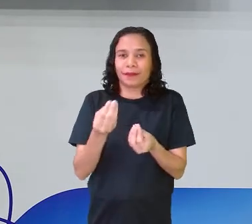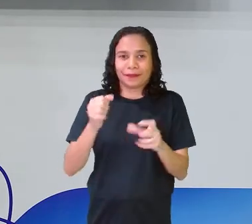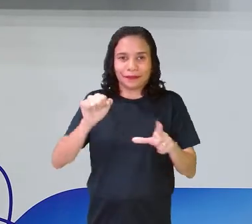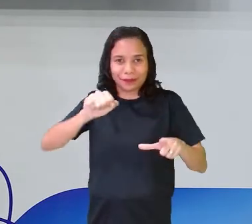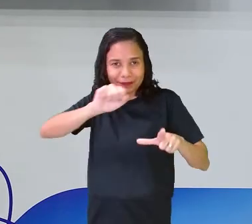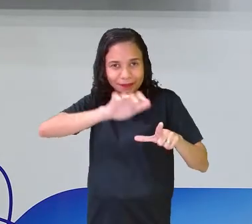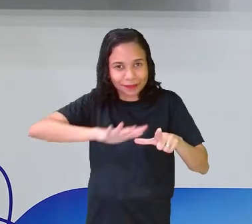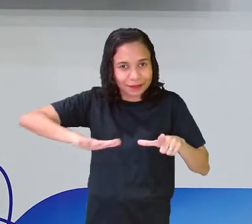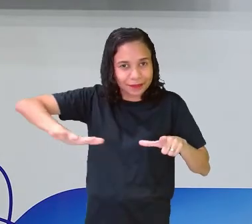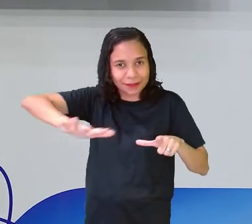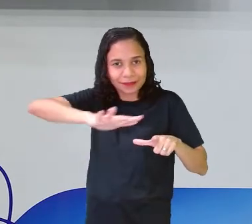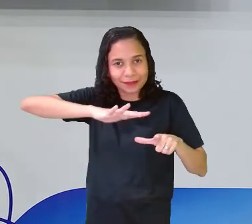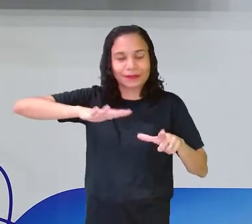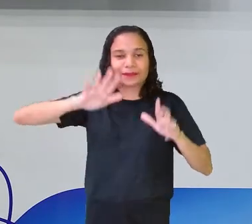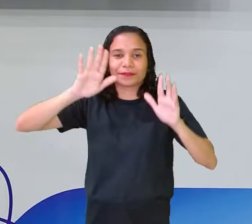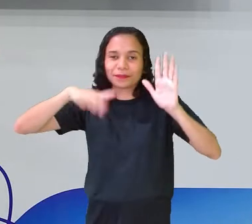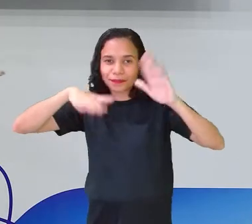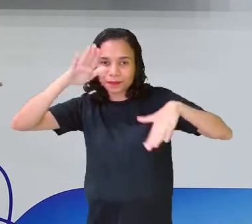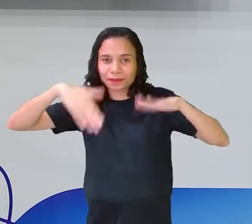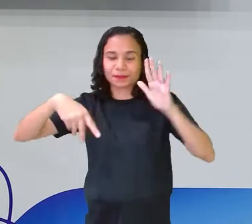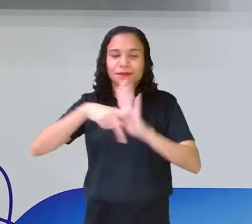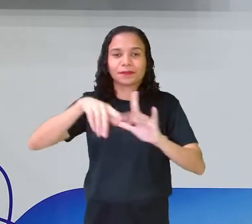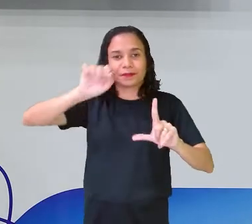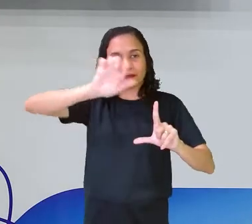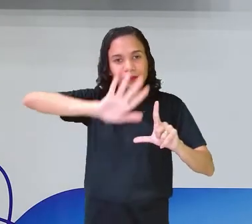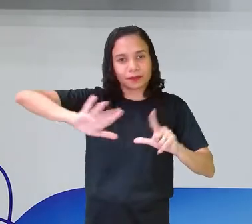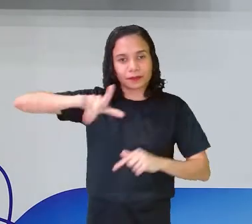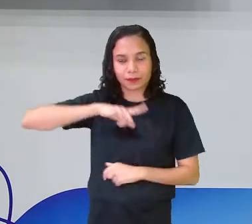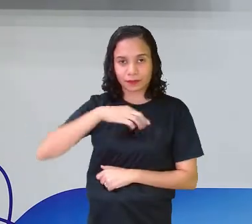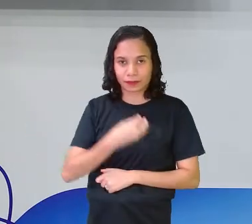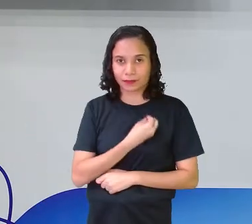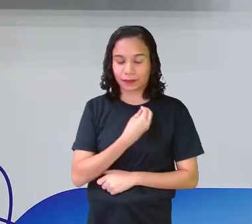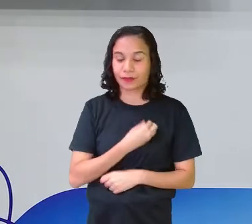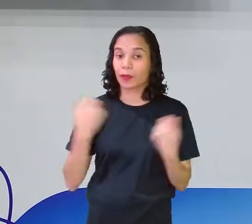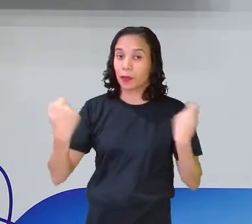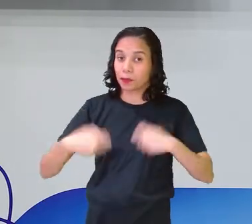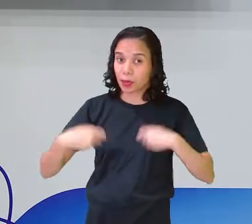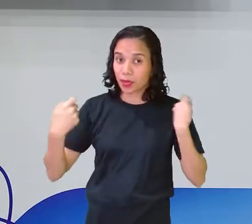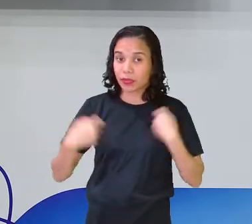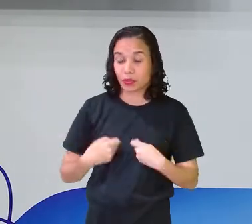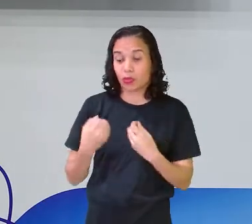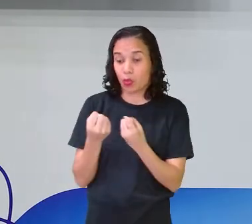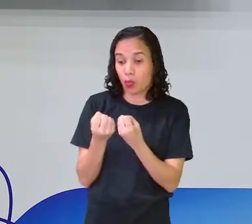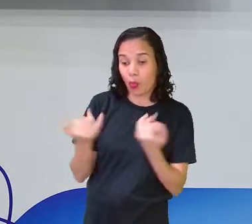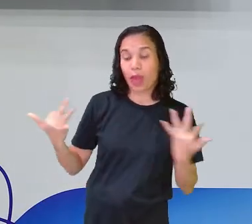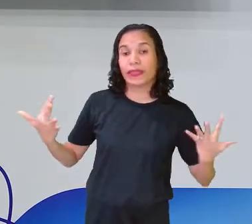área. Dependendo da área que eu tenho aqui, eu vou precisar de uma